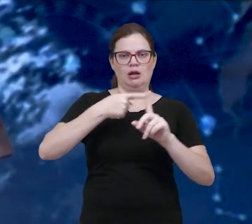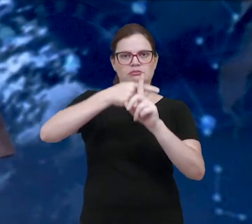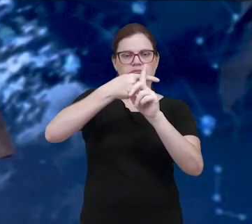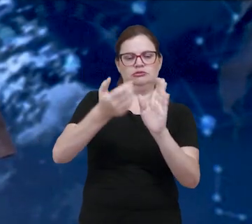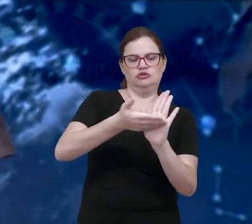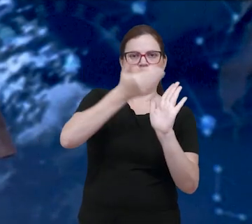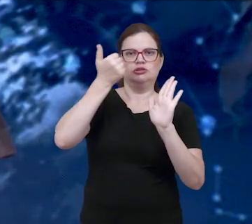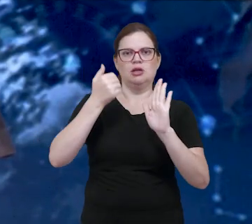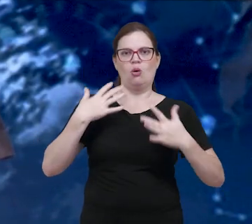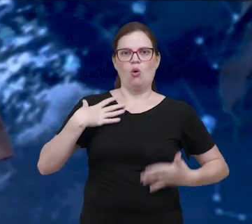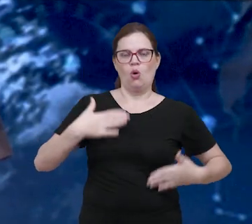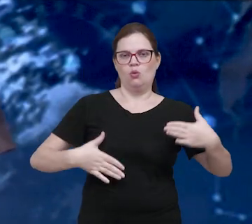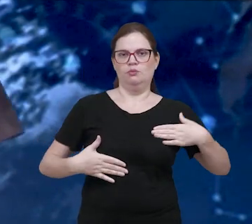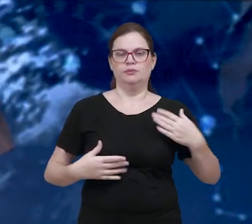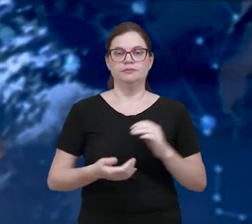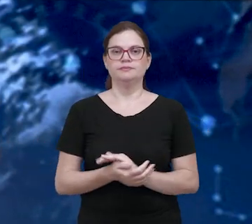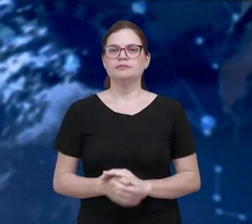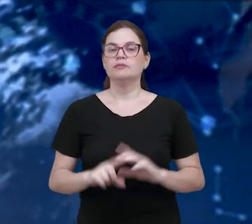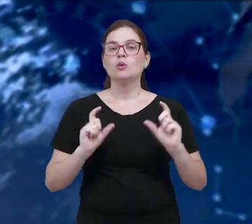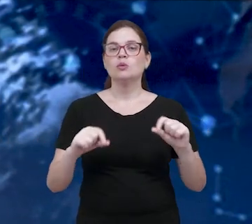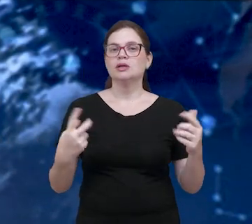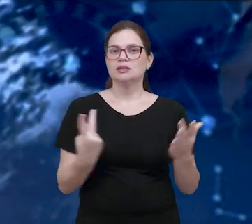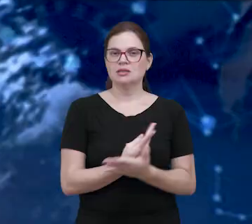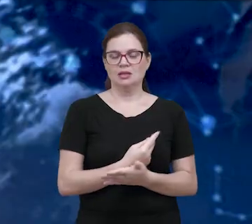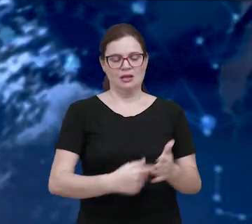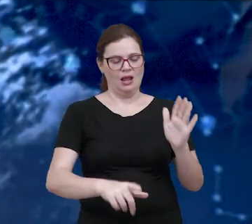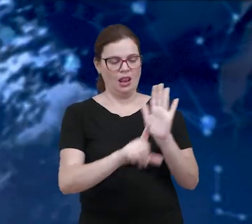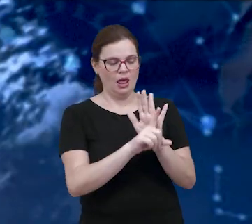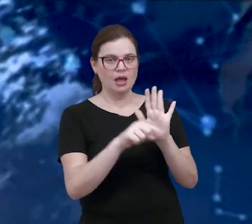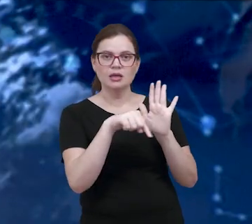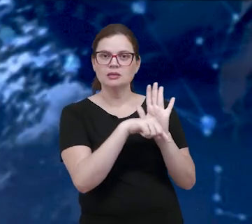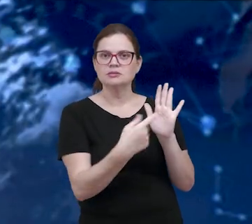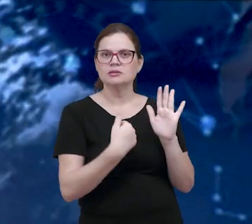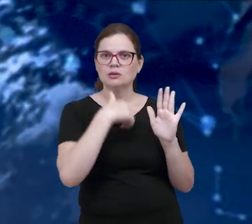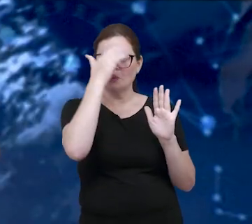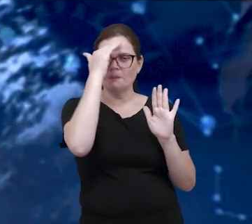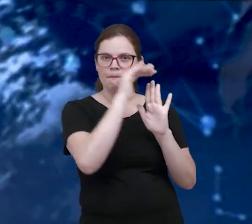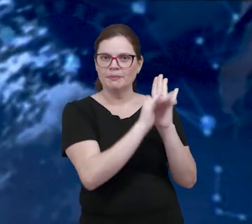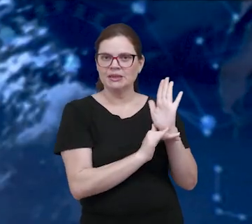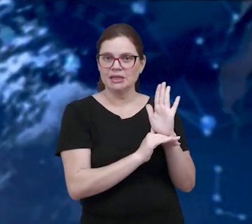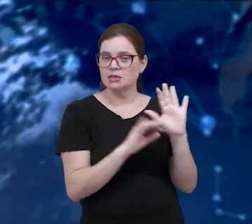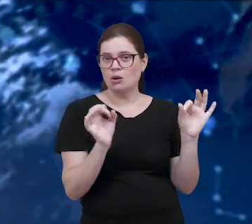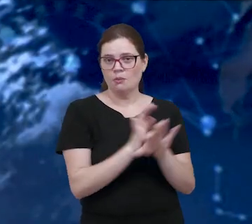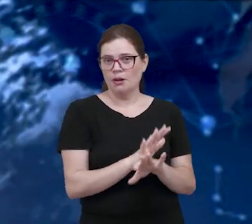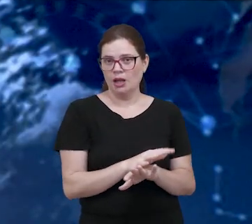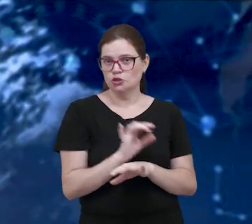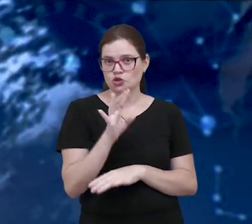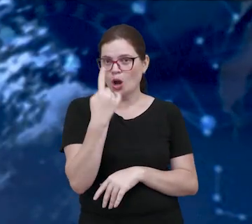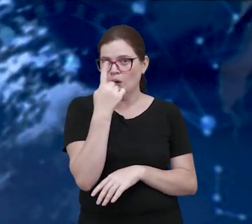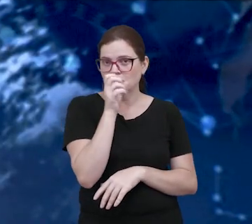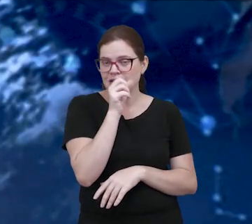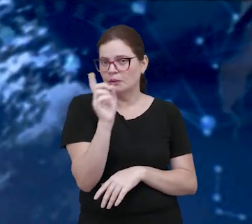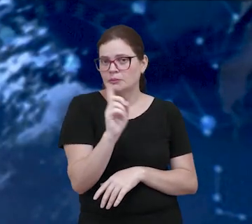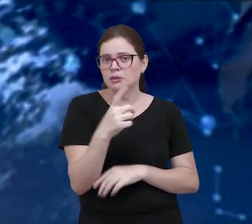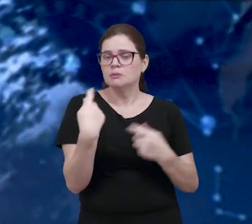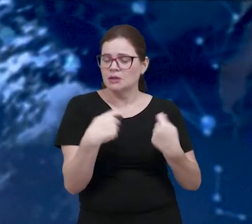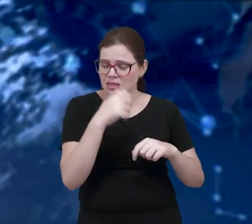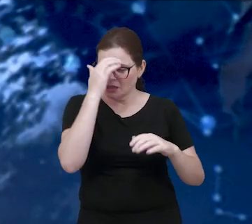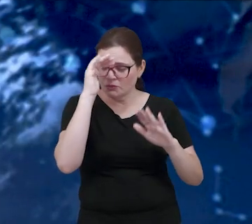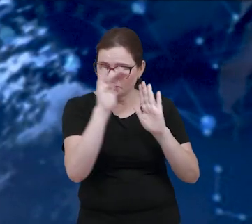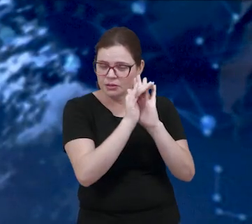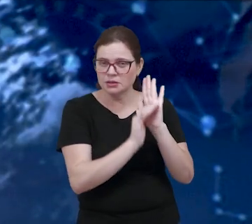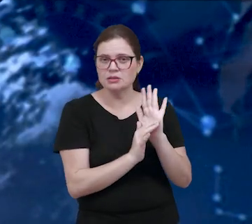que cumprir toda a lei. Quem quer guardar a lei, tinha que cumprir a lei toda. Você quer guardar a lei? Então tem que cumprir a lei toda. A